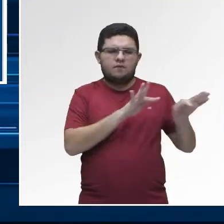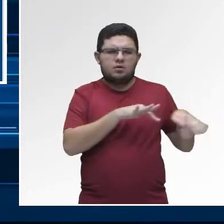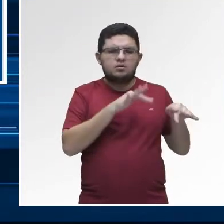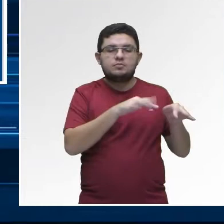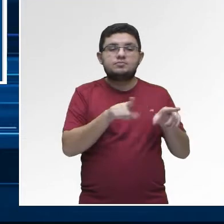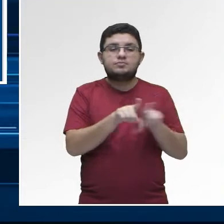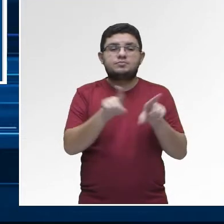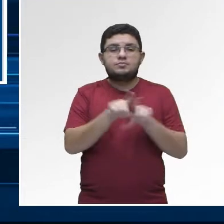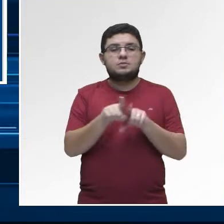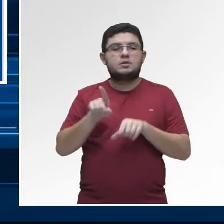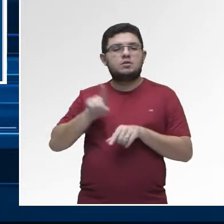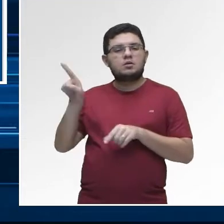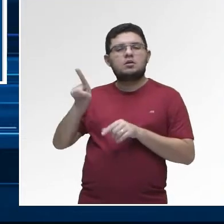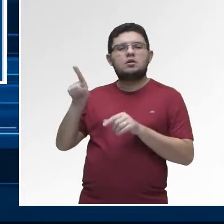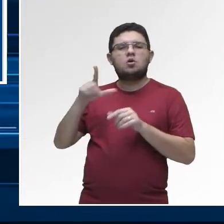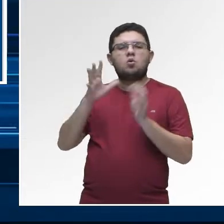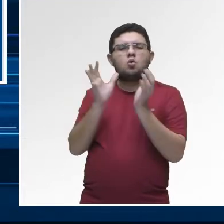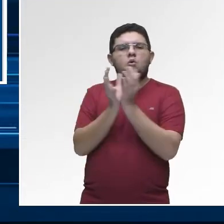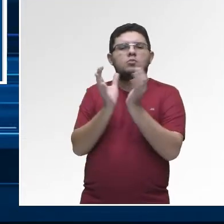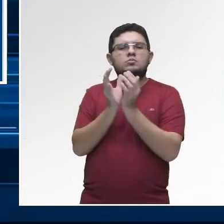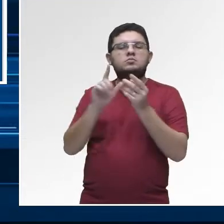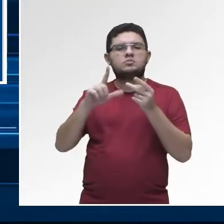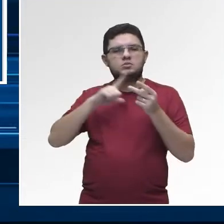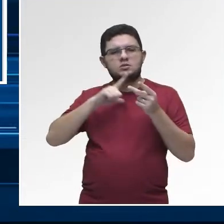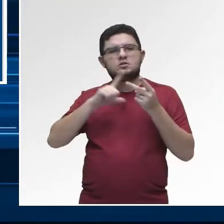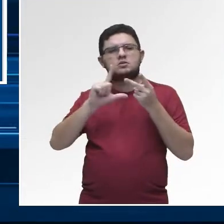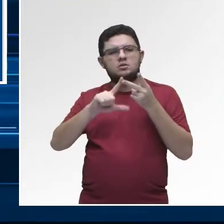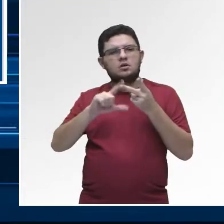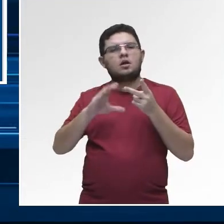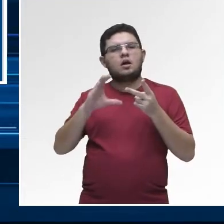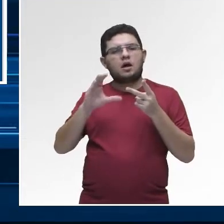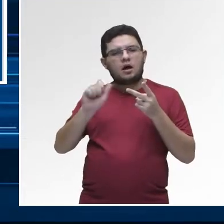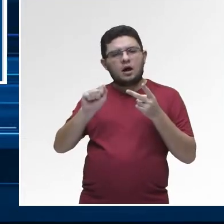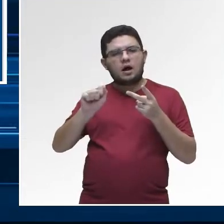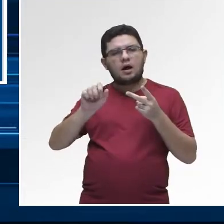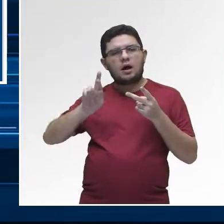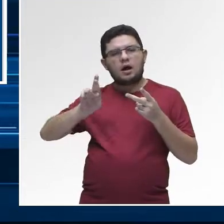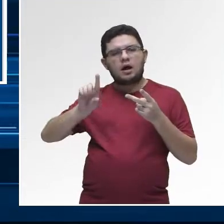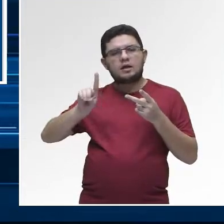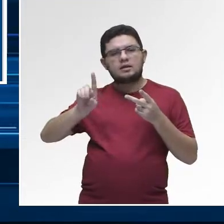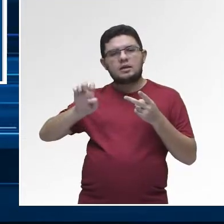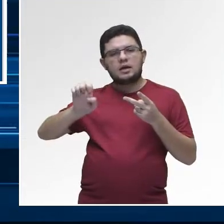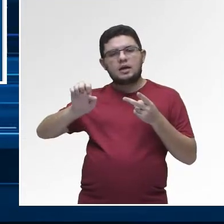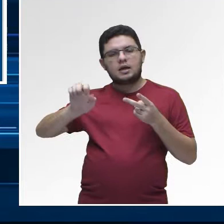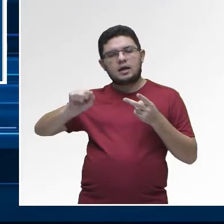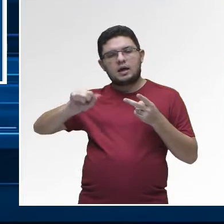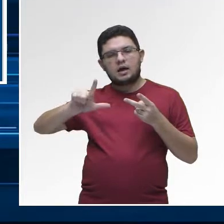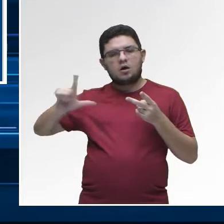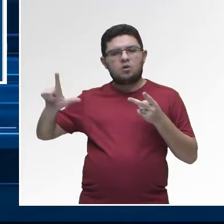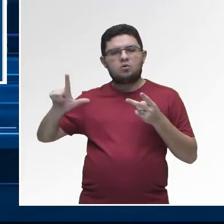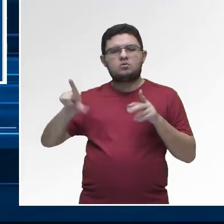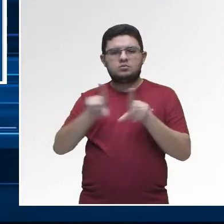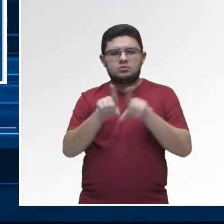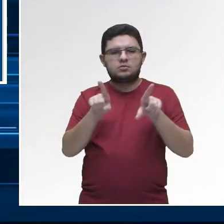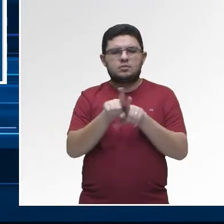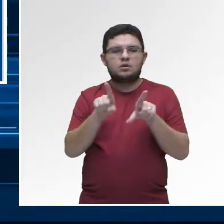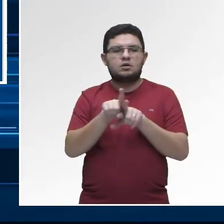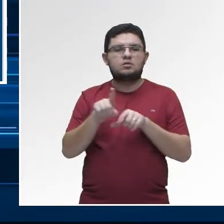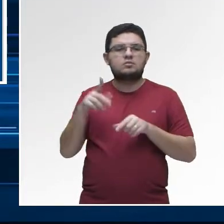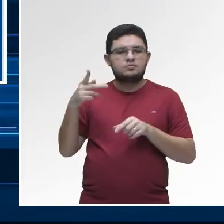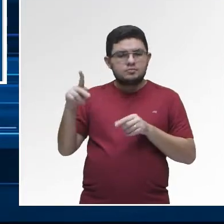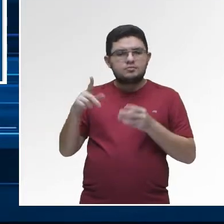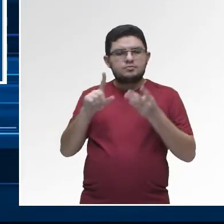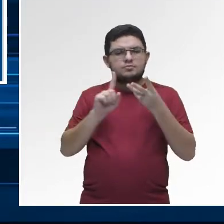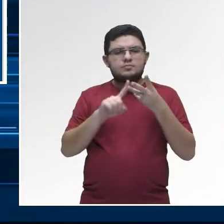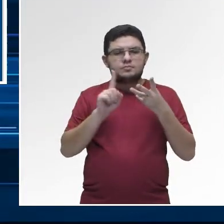são aqueles que estão mais próximos do Papa, que estão ali na administração da Cúria Romana, não é isso? Depois nós